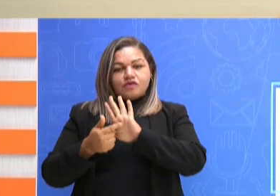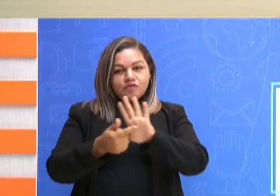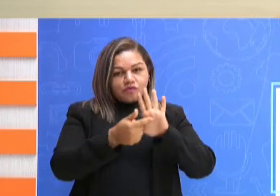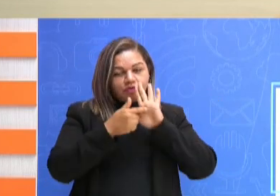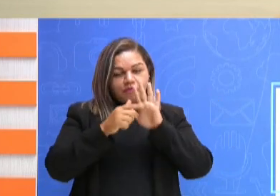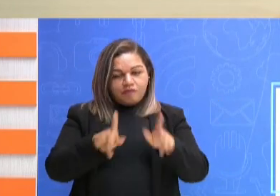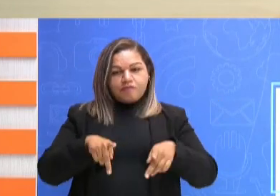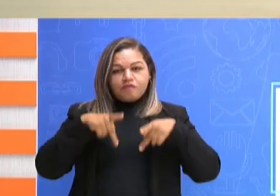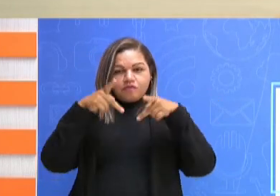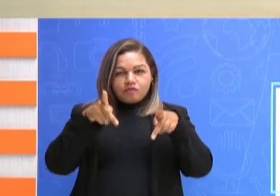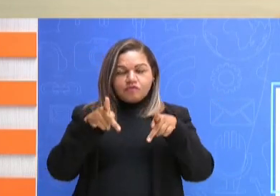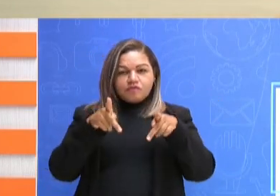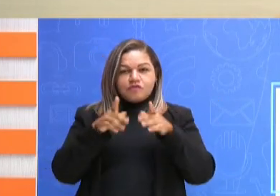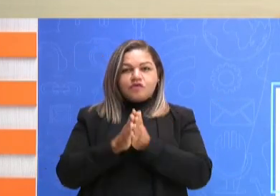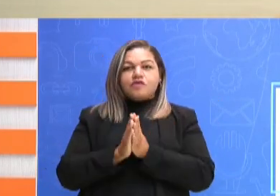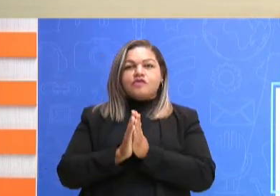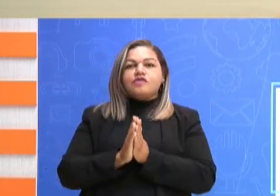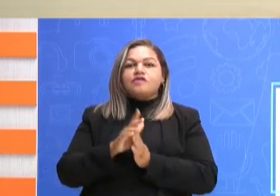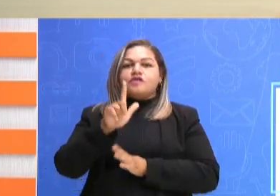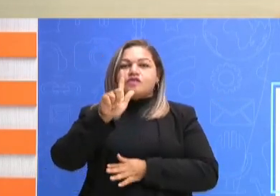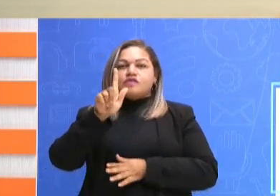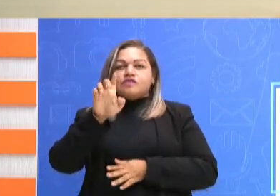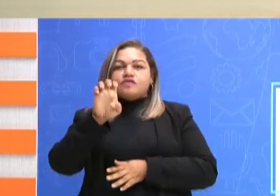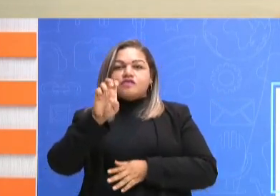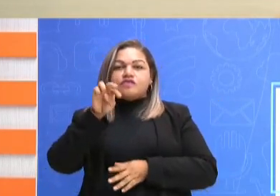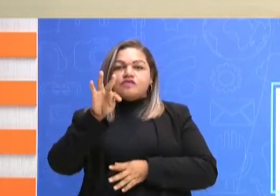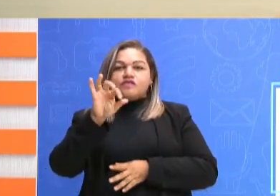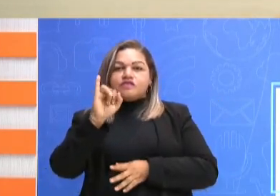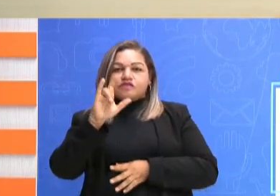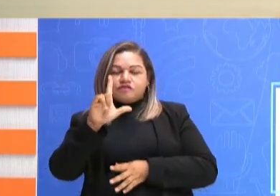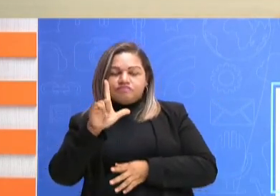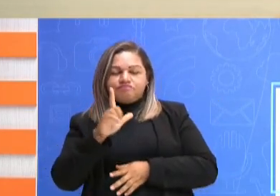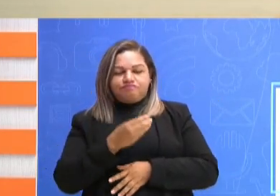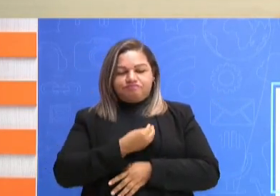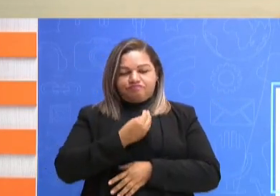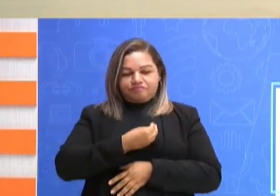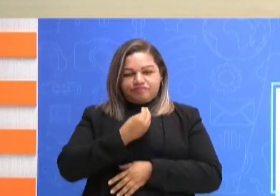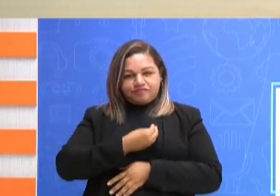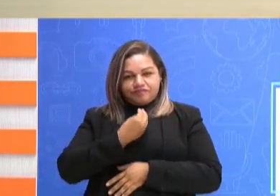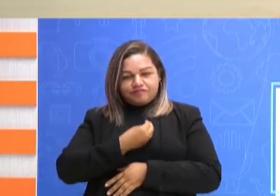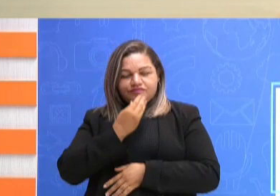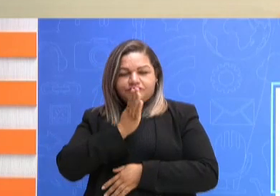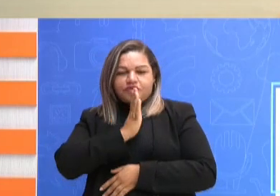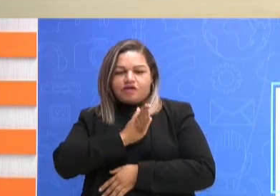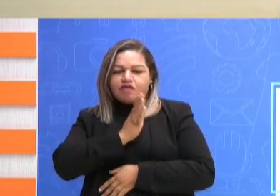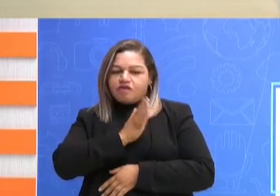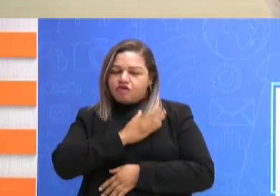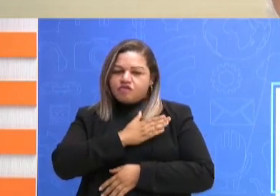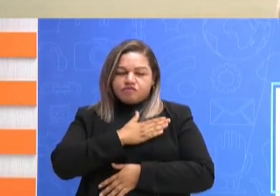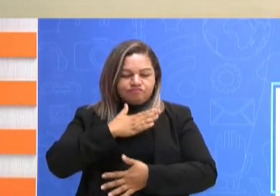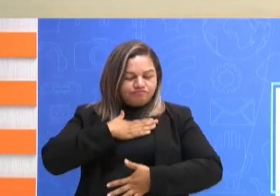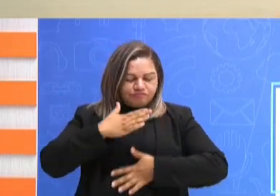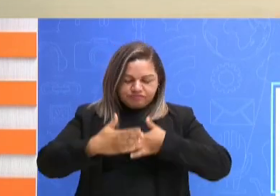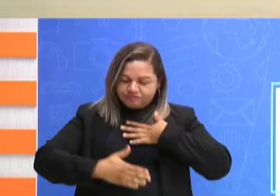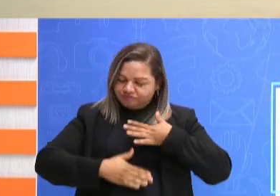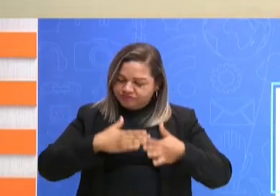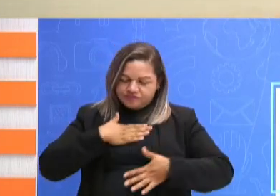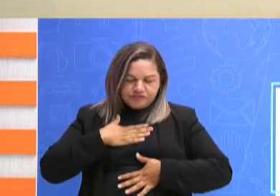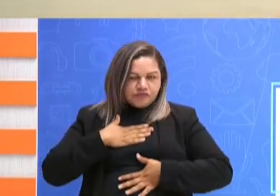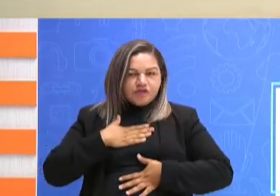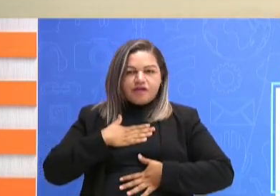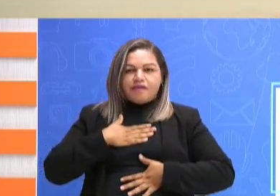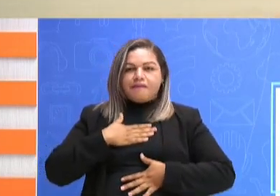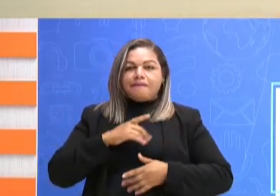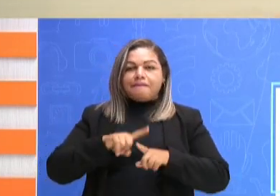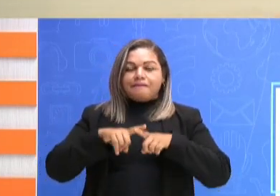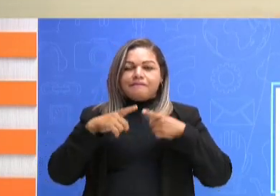mostrar à população que o Zé Gentil ainda continua vivo. O corpo não está aqui,